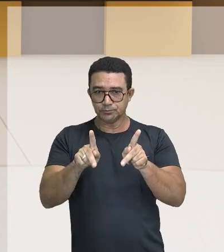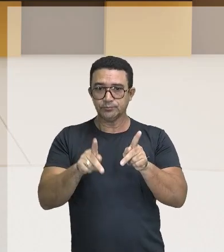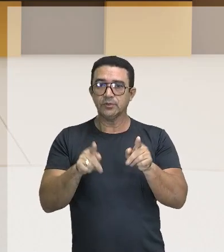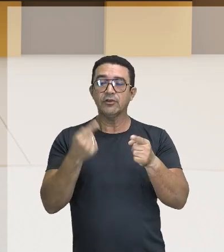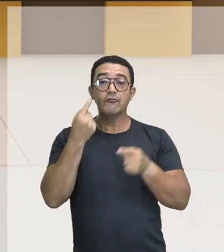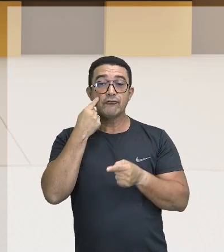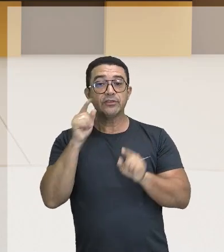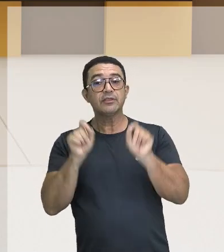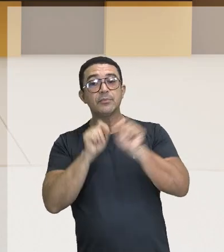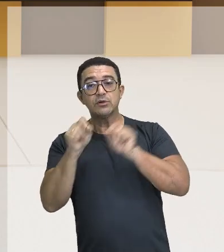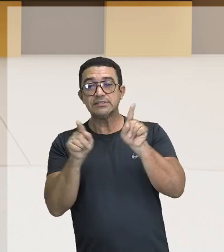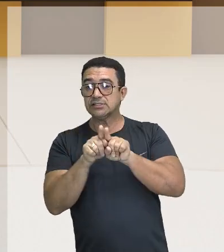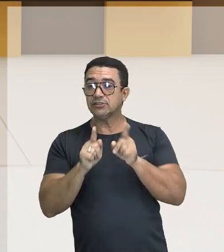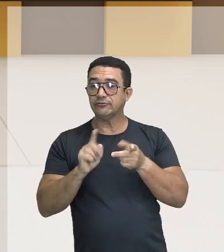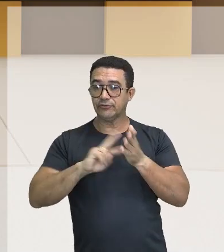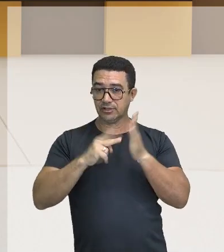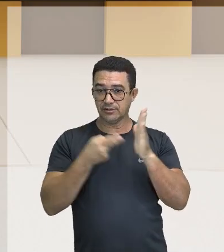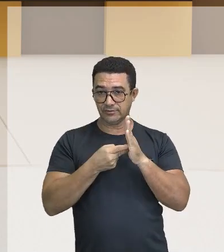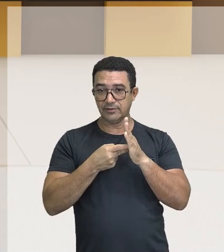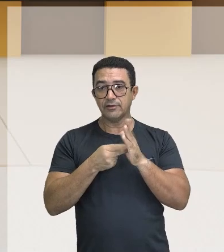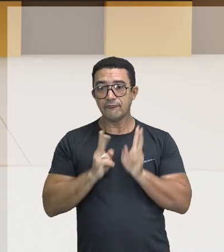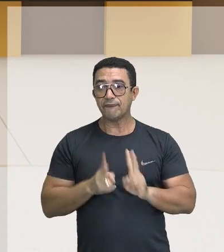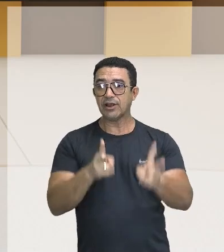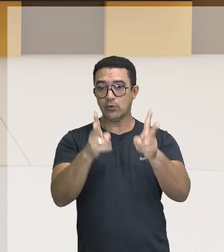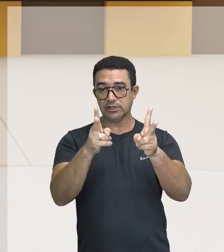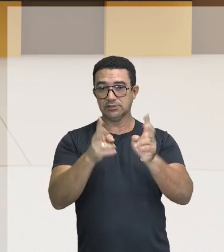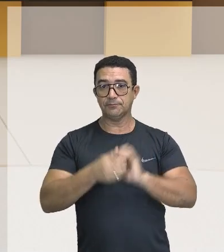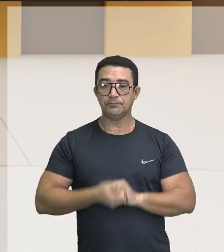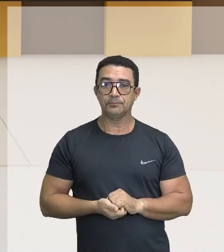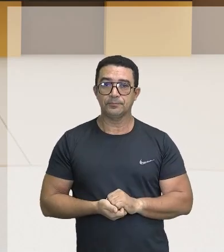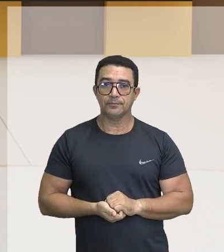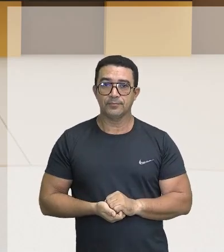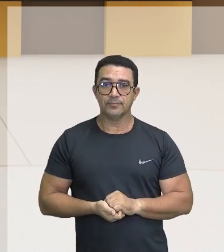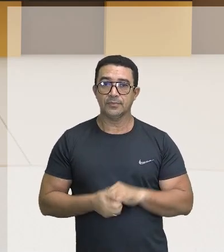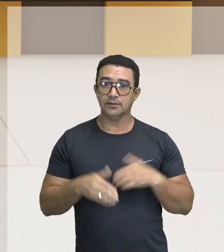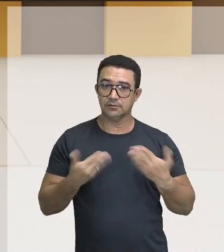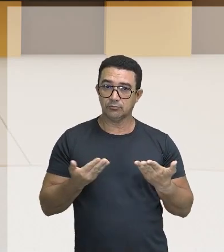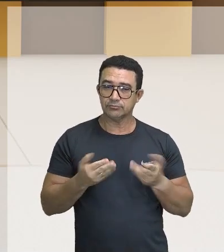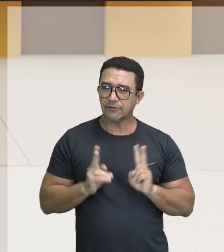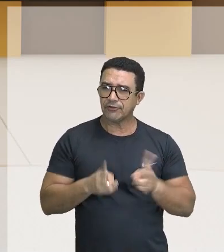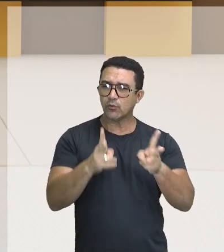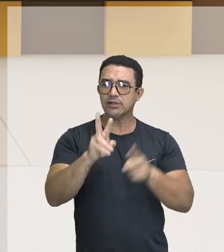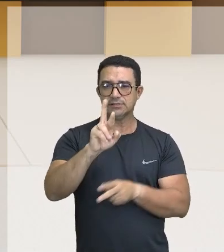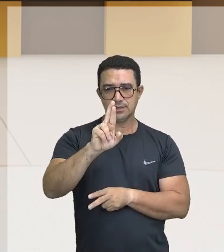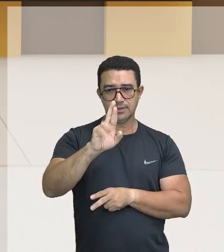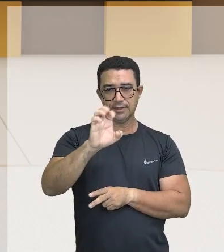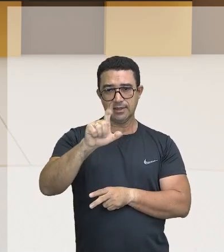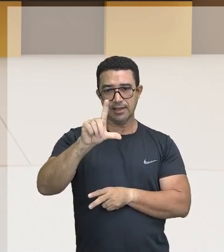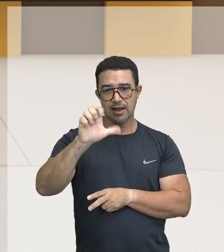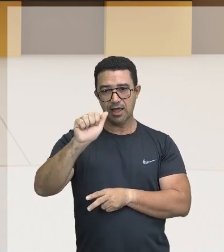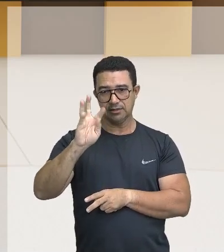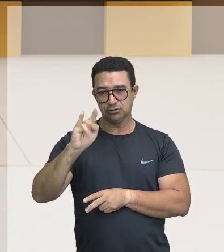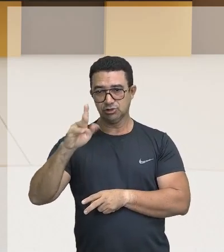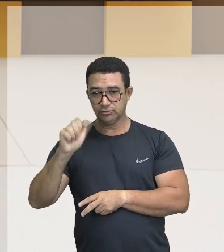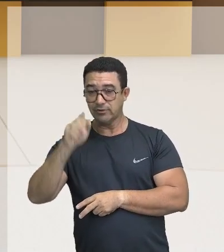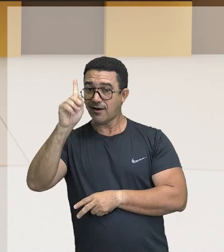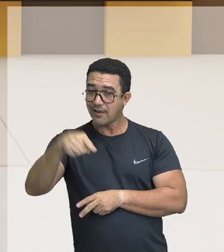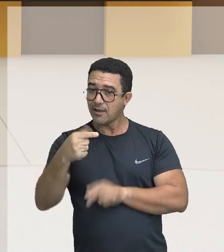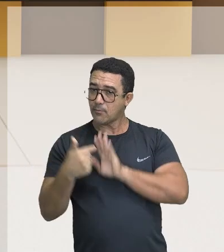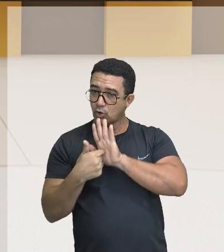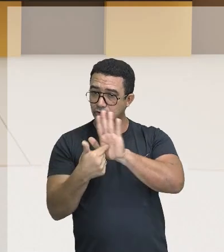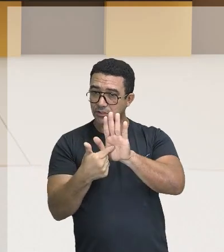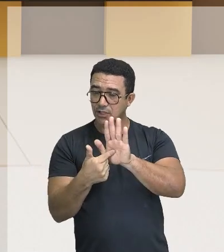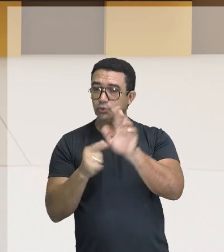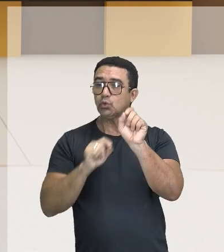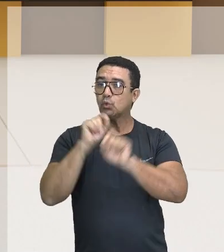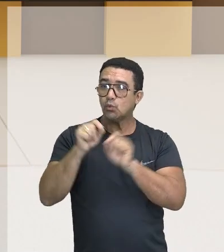ver o que é a frequência, o que é a frequência relativa também. E a frequência relativa, ela costuma ser apresentada na forma